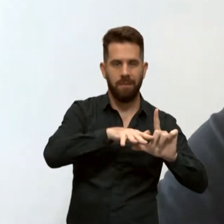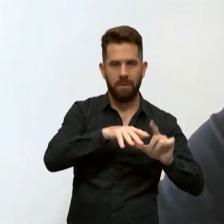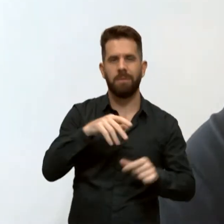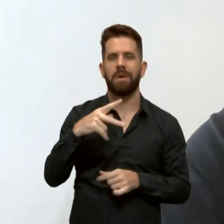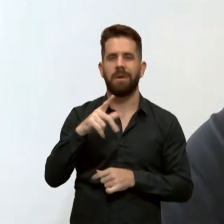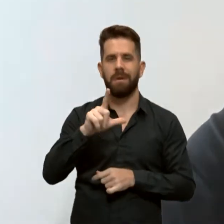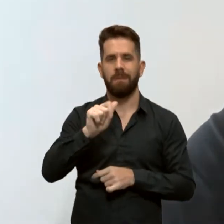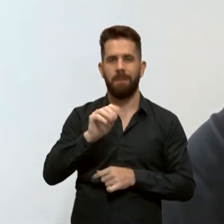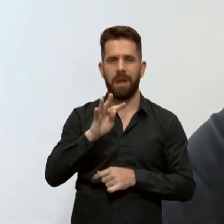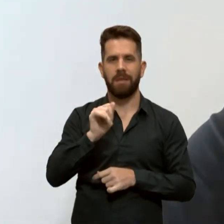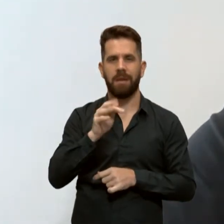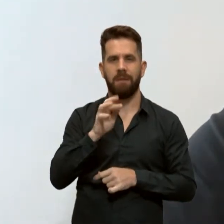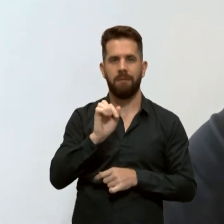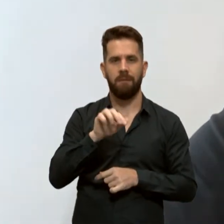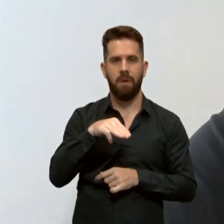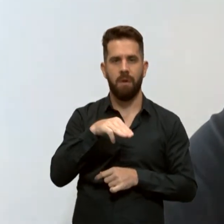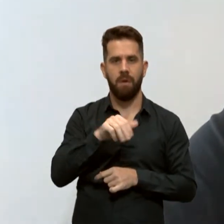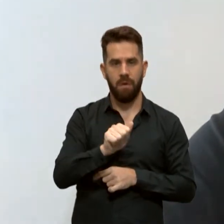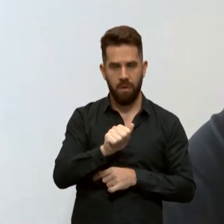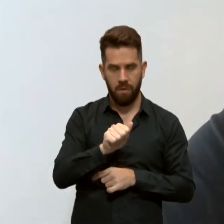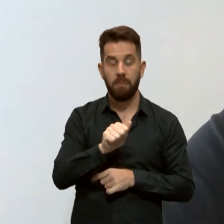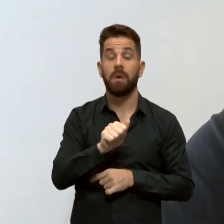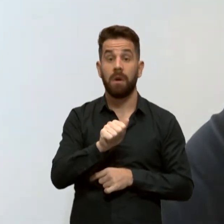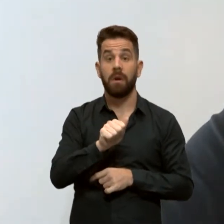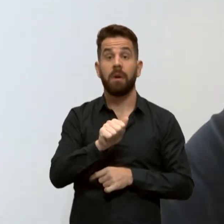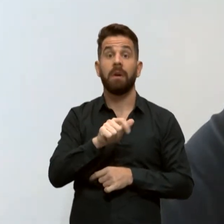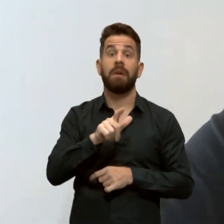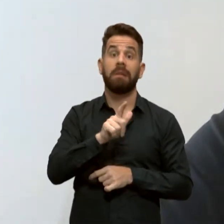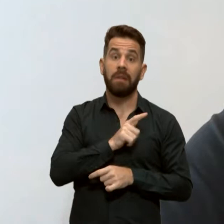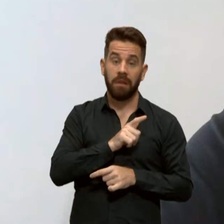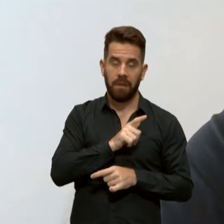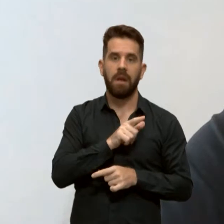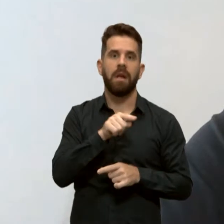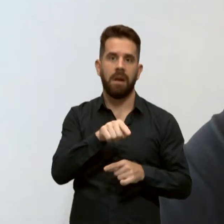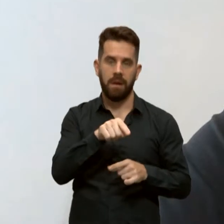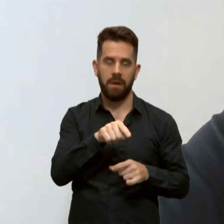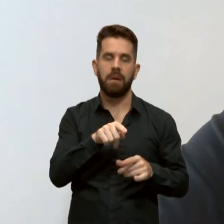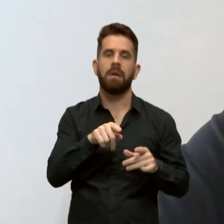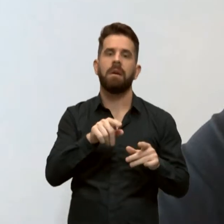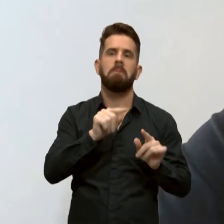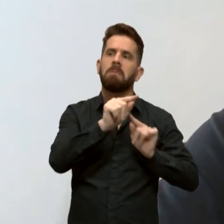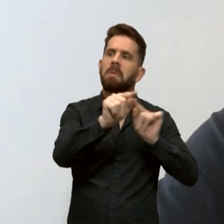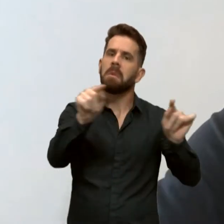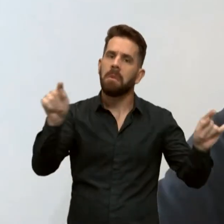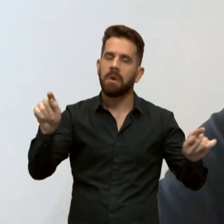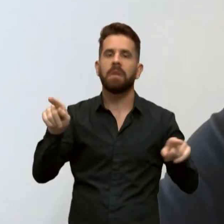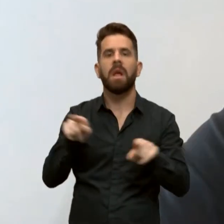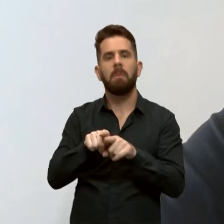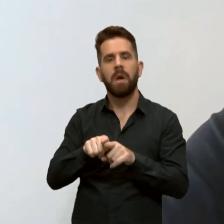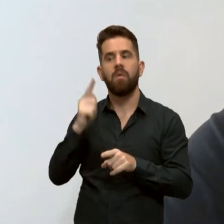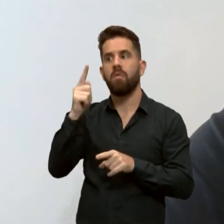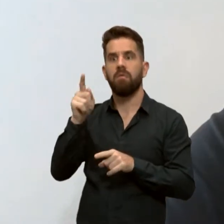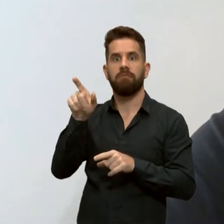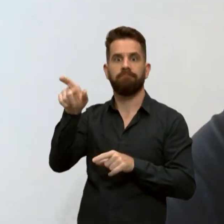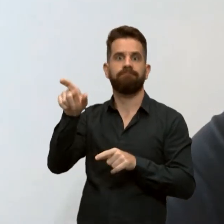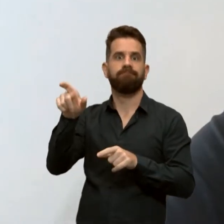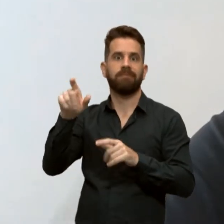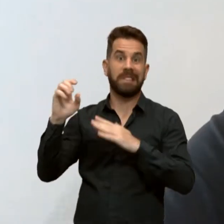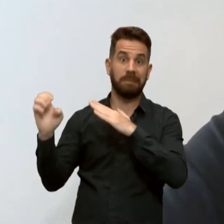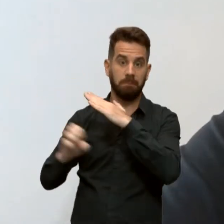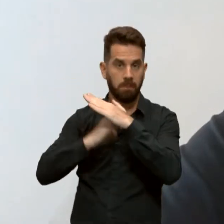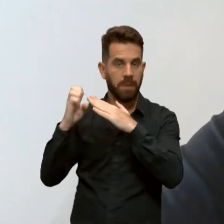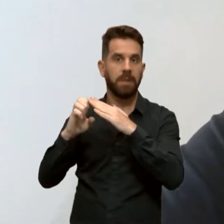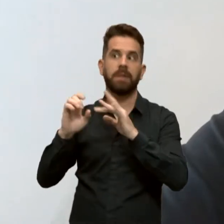empresa também muito famosa, que está inclusive listada na Bolsa de Valores, que é especializada em cashback. É uma